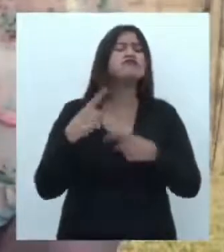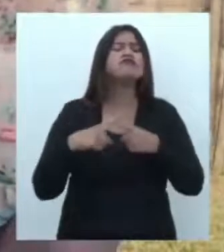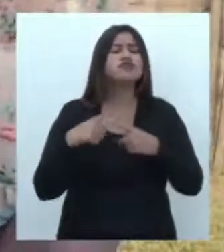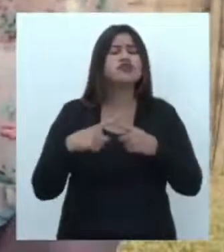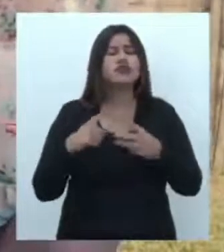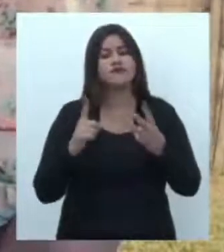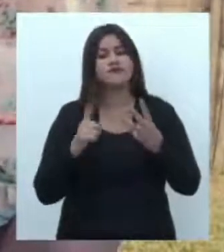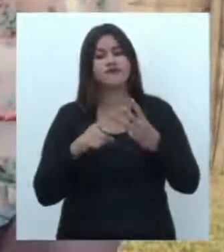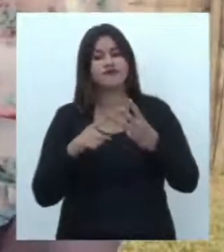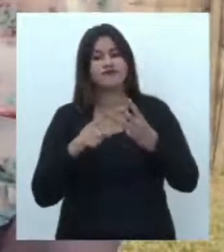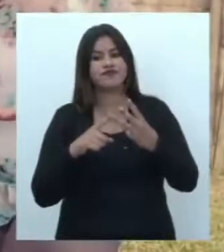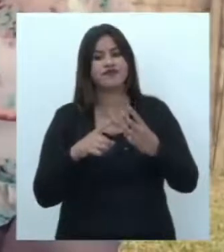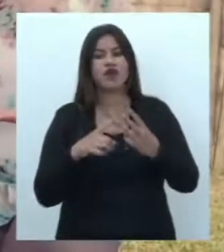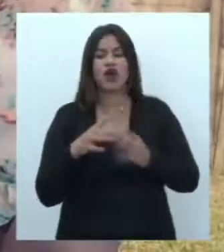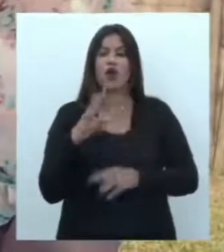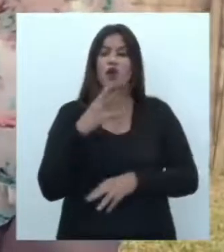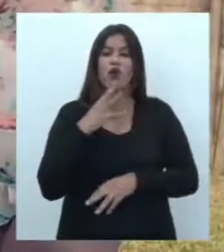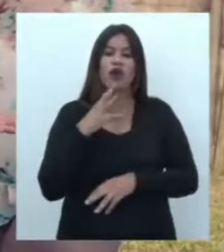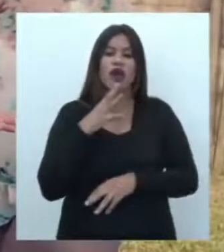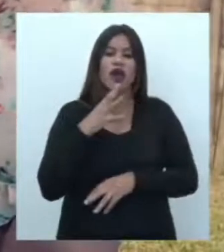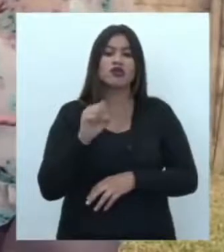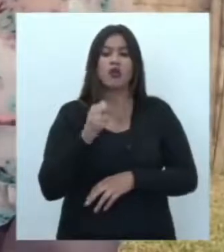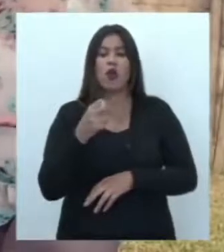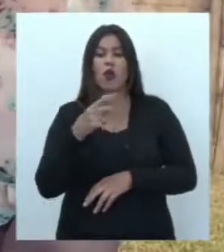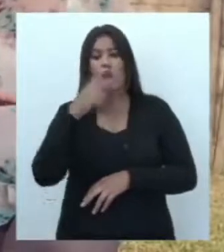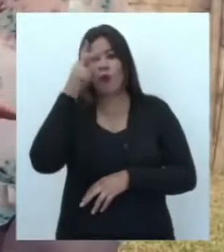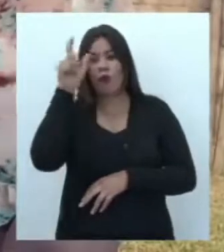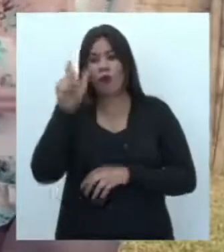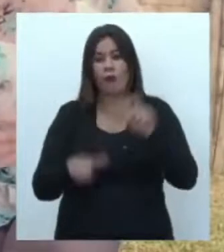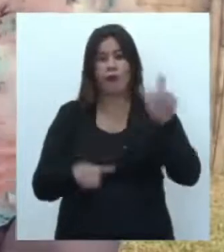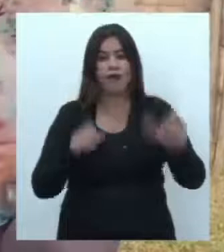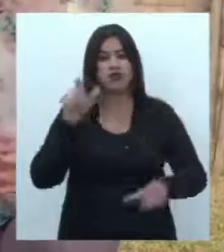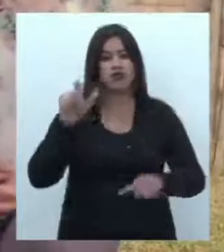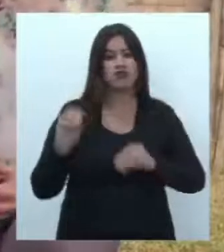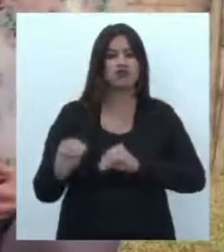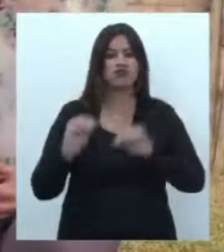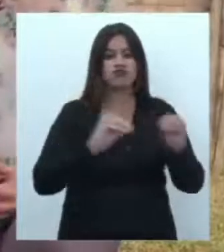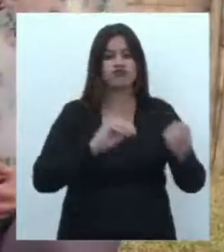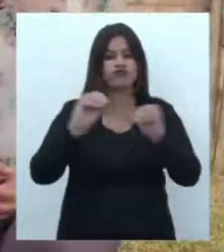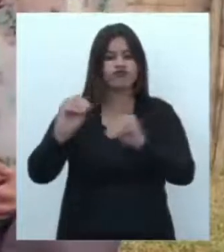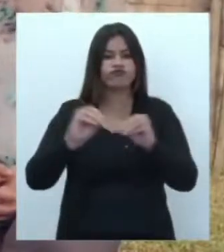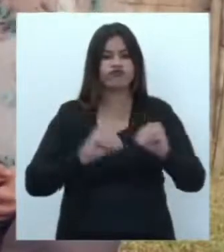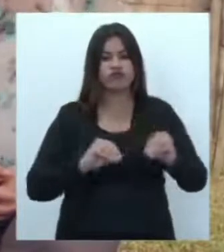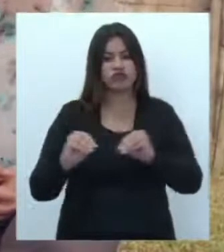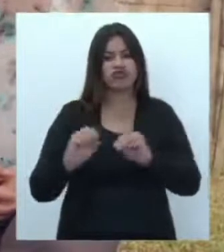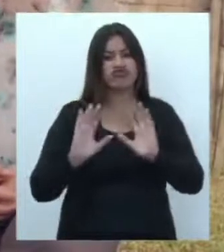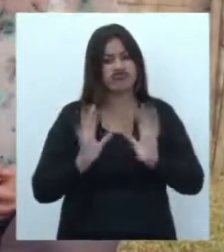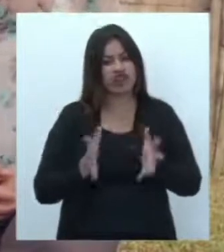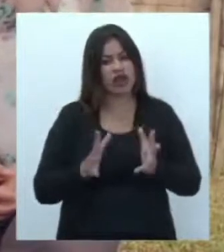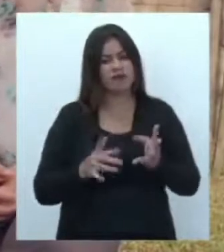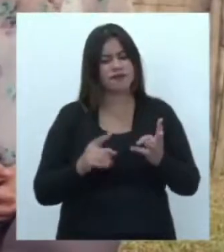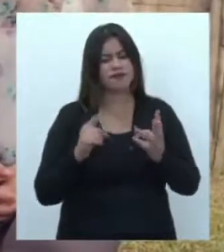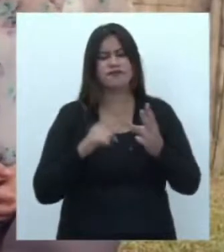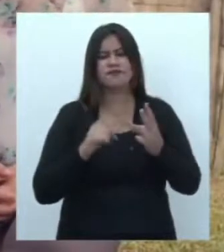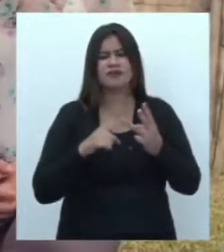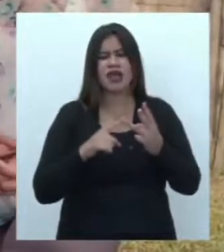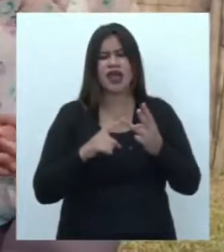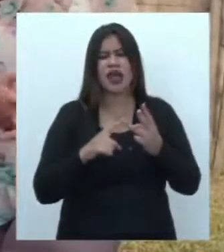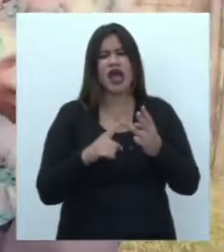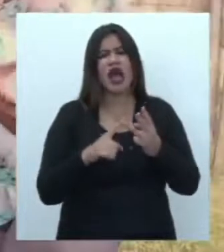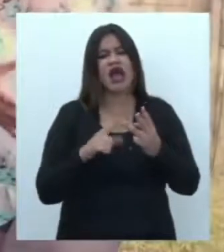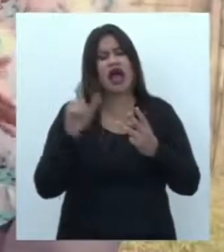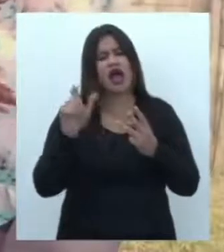Você conhece ou já ouviu falar de pessoas que mudaram de um lugar para o outro? Essas pessoas, elas